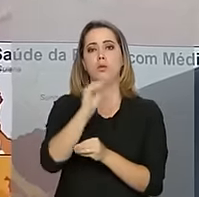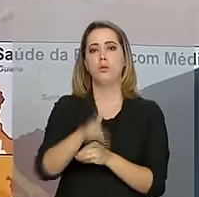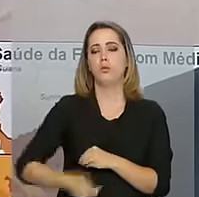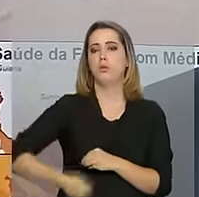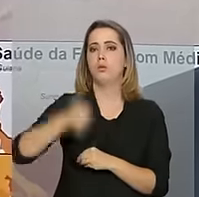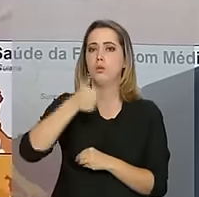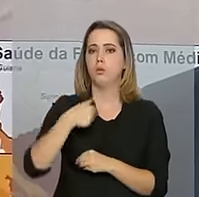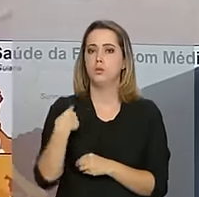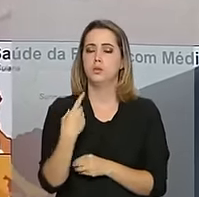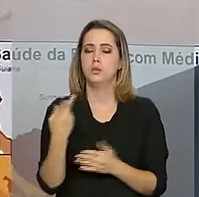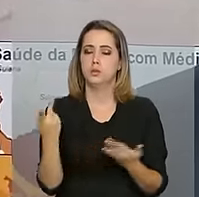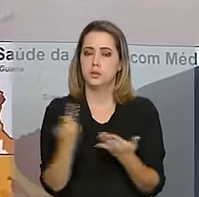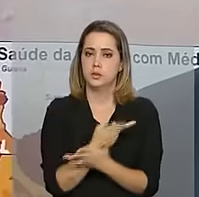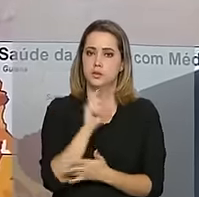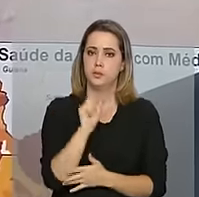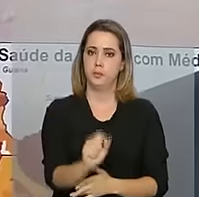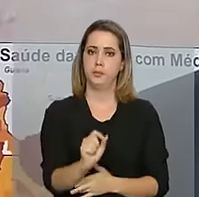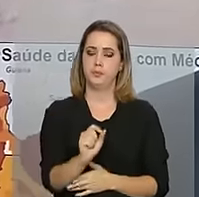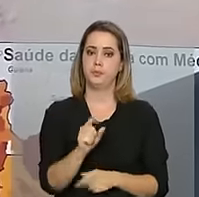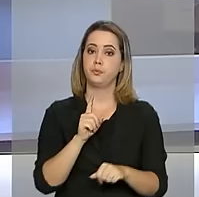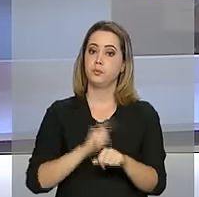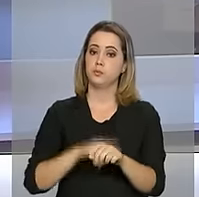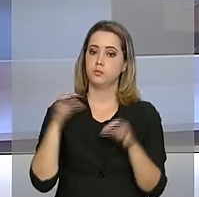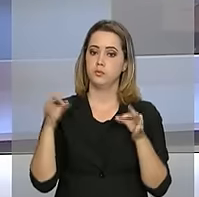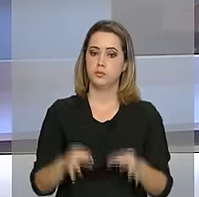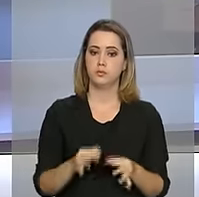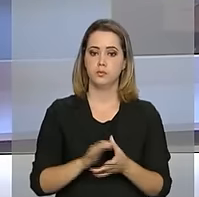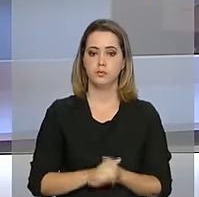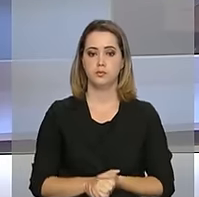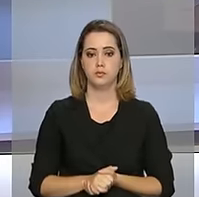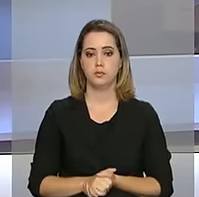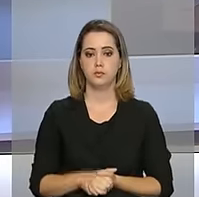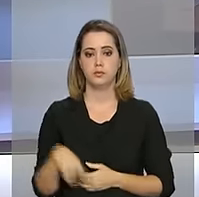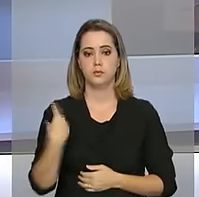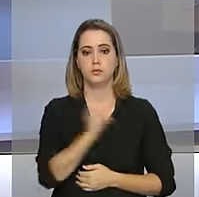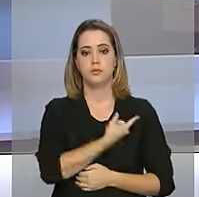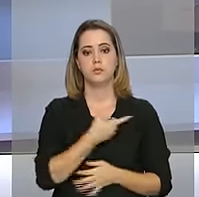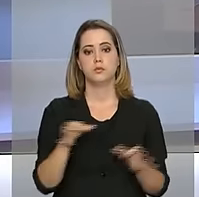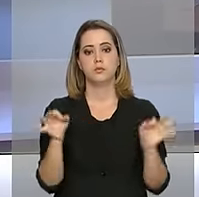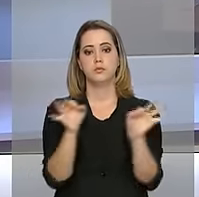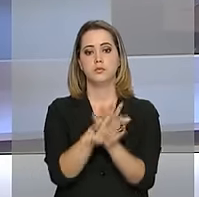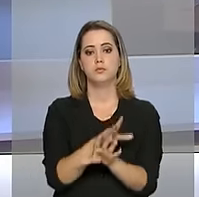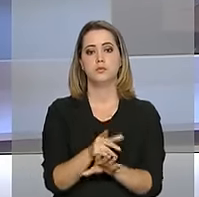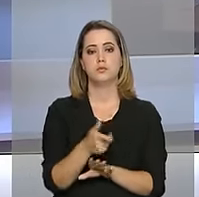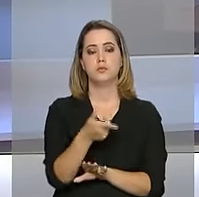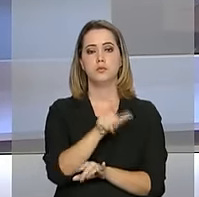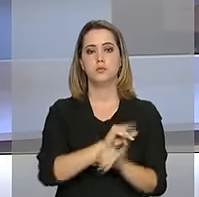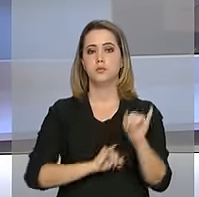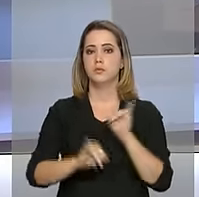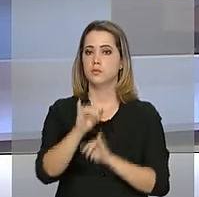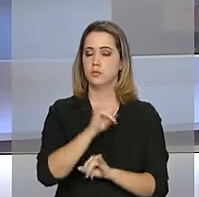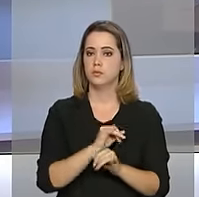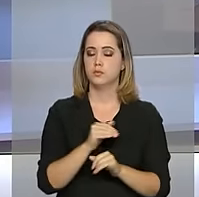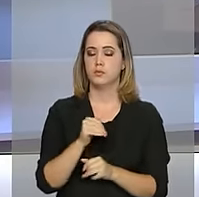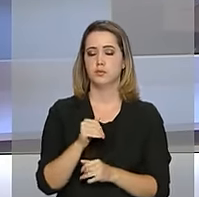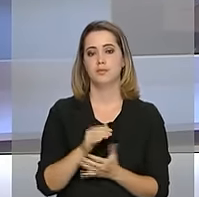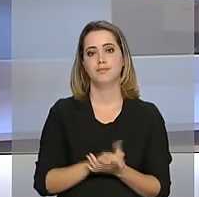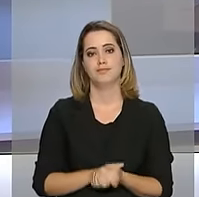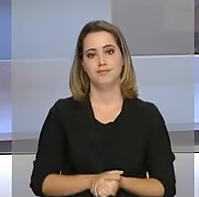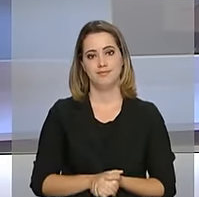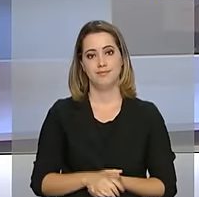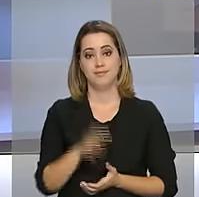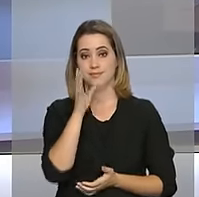que acontece em um tempo mais oportuno, né? Nós ficamos por aqui e podemos voltar a qualquer momento com mais